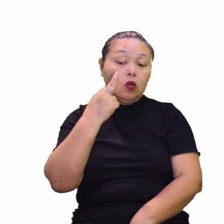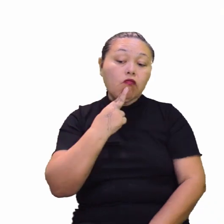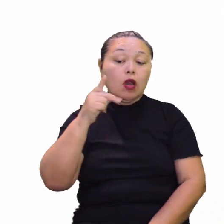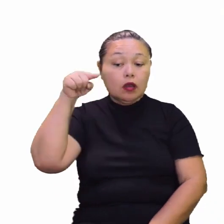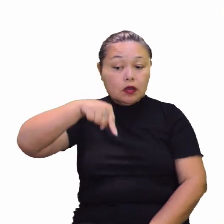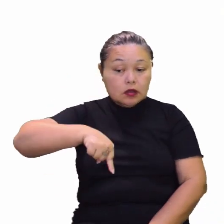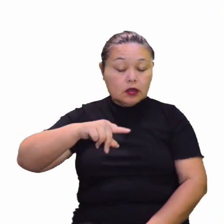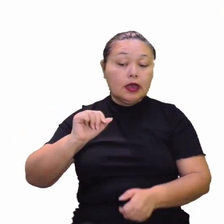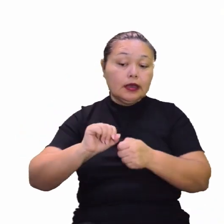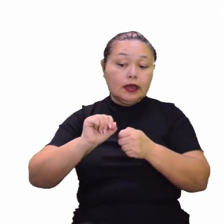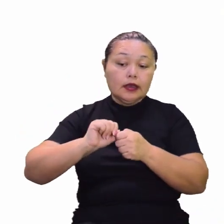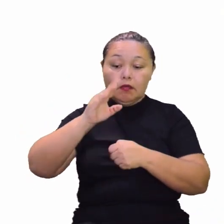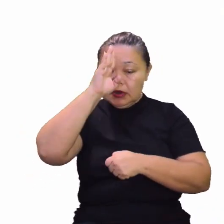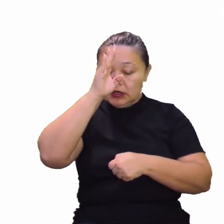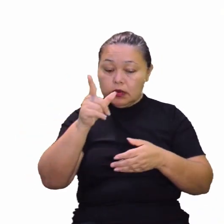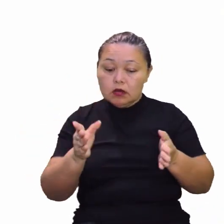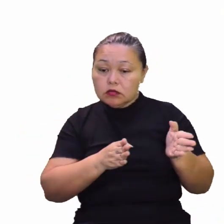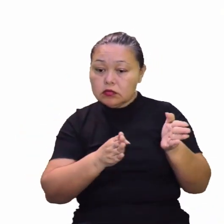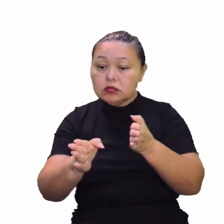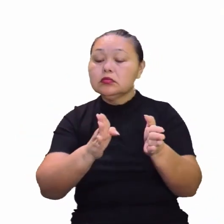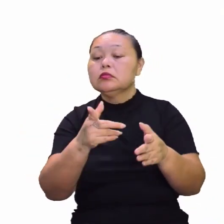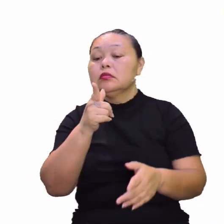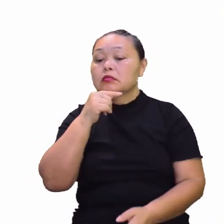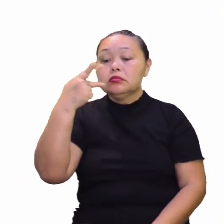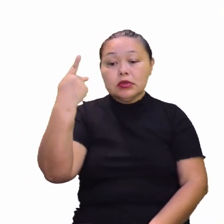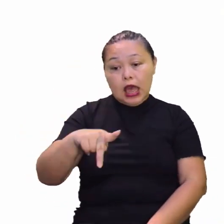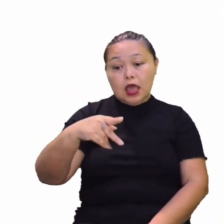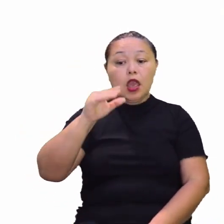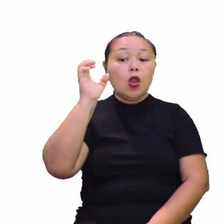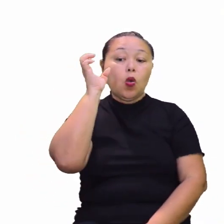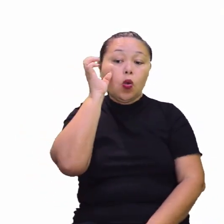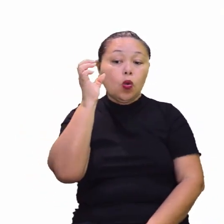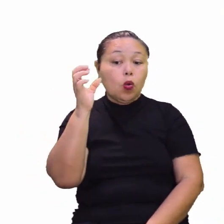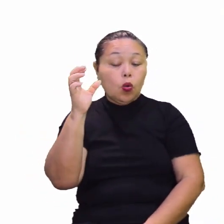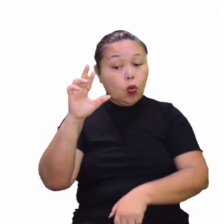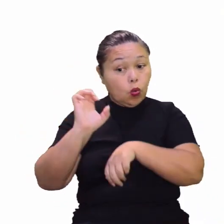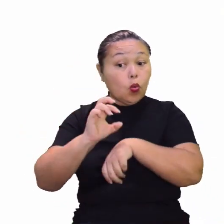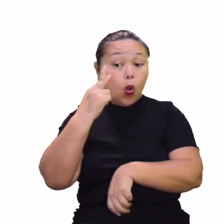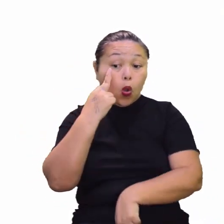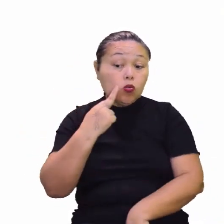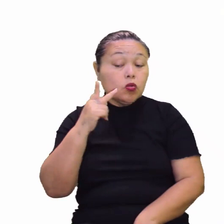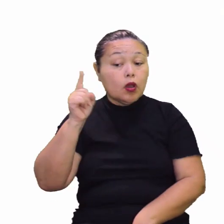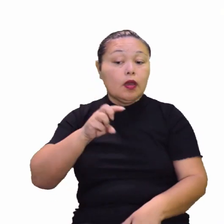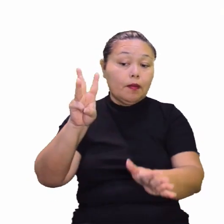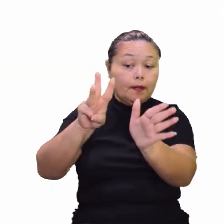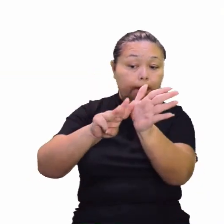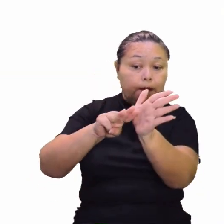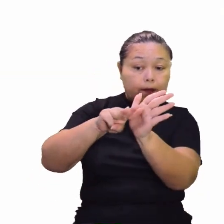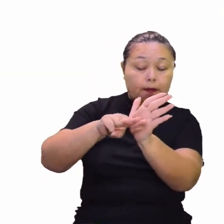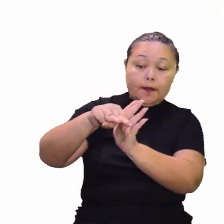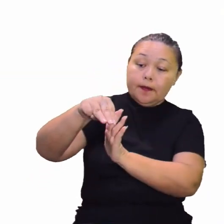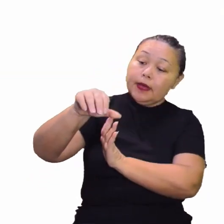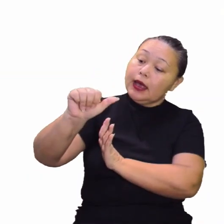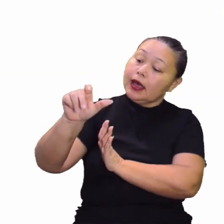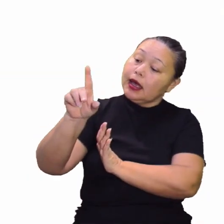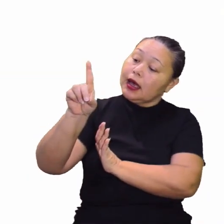principal rio da bacia hidrográfica rondoniense é o Rio Madeira.